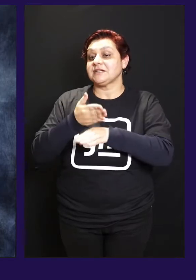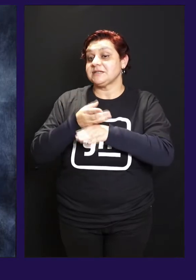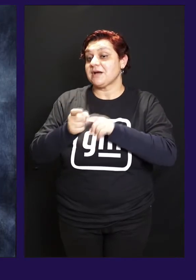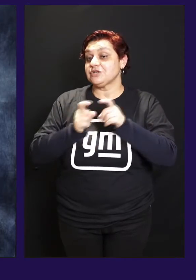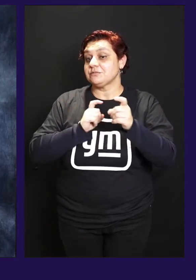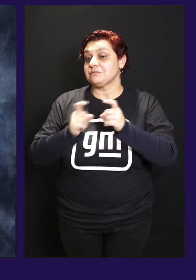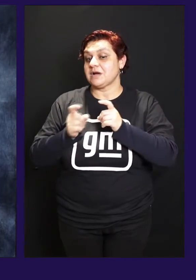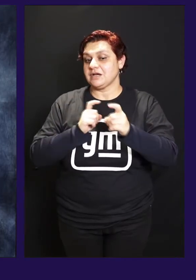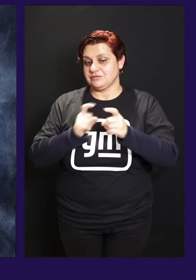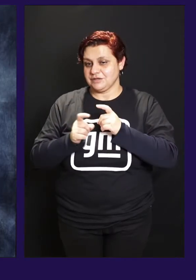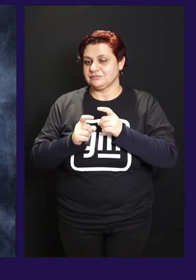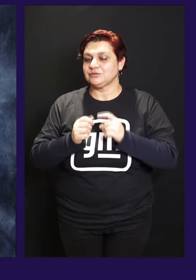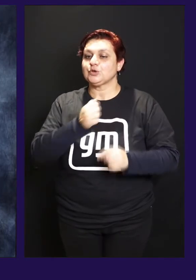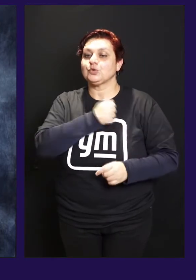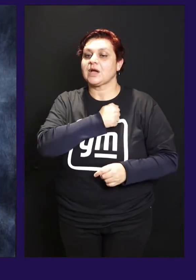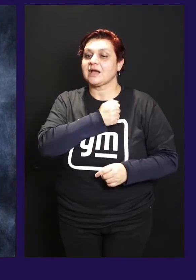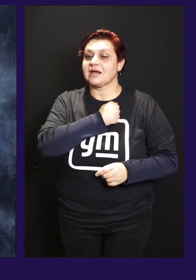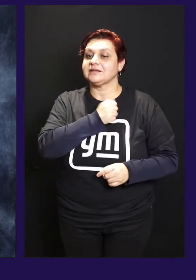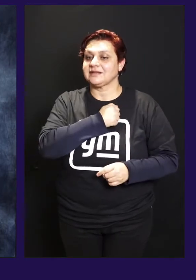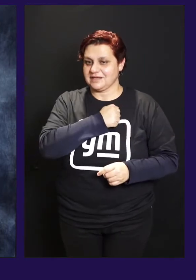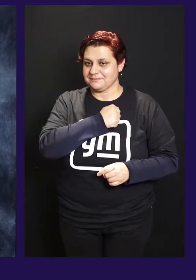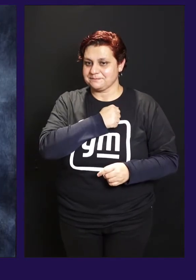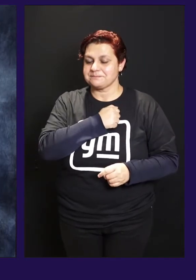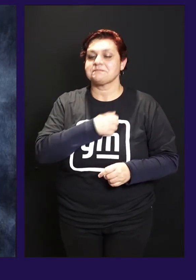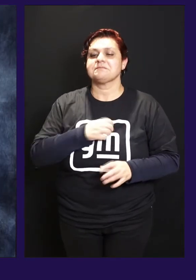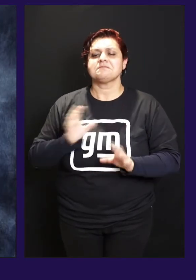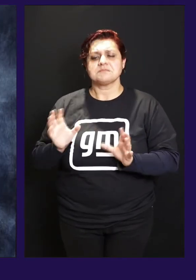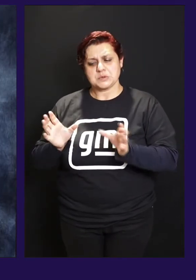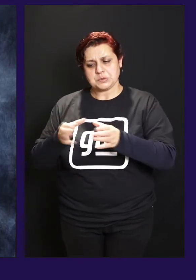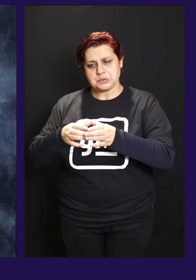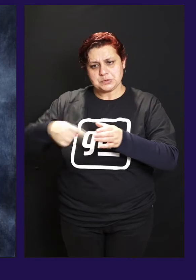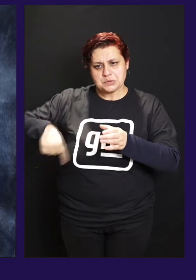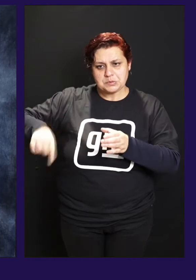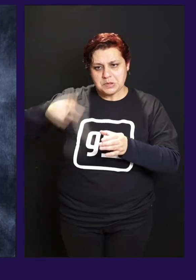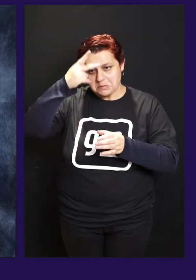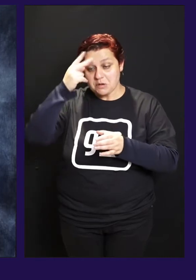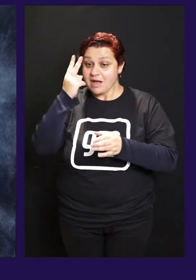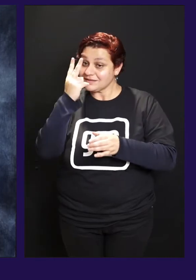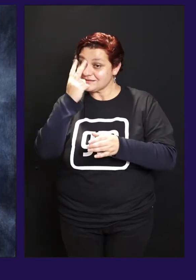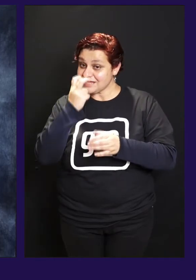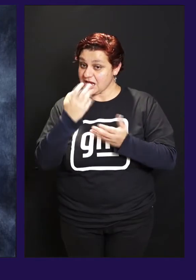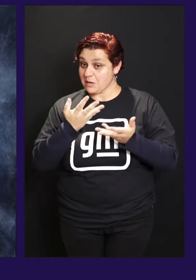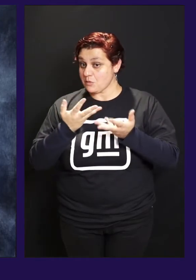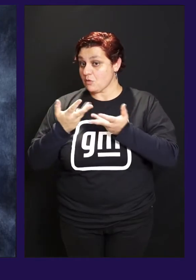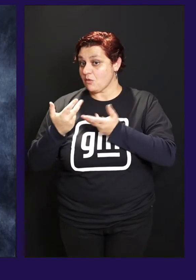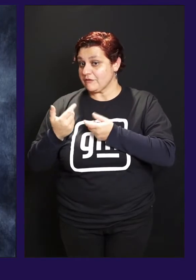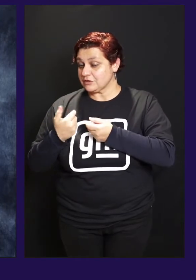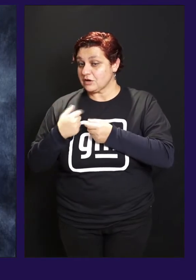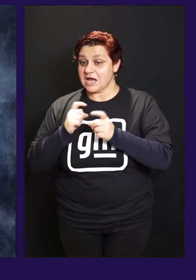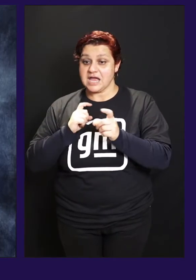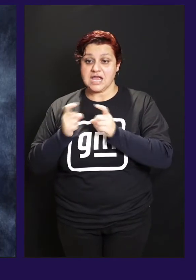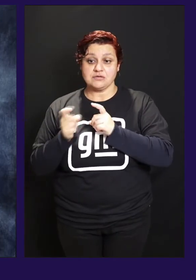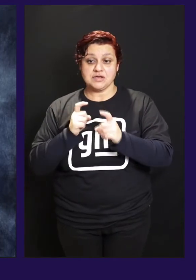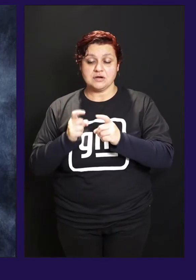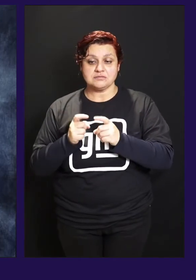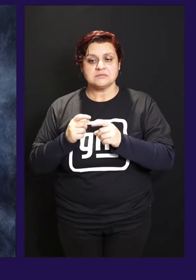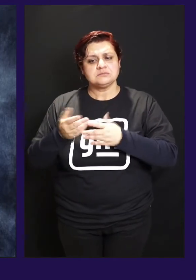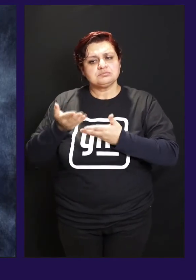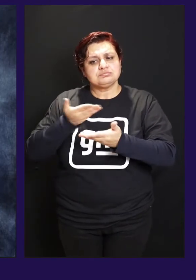como a gente vai conseguir fazer esse mundo de possibilidades de tecnologia surgir se a gente olha as